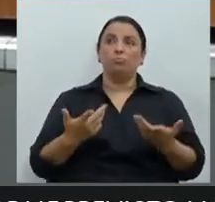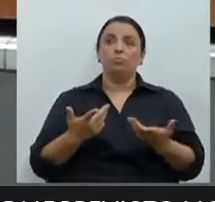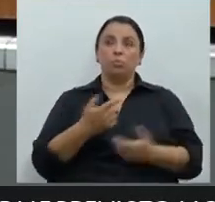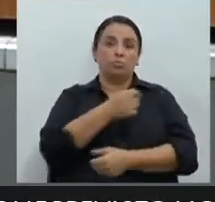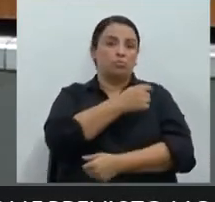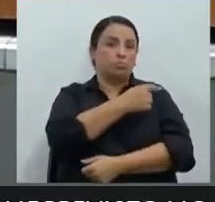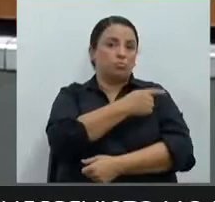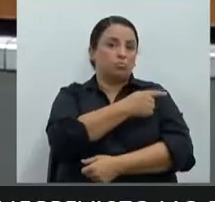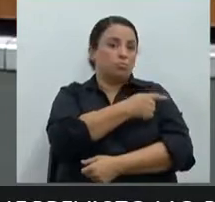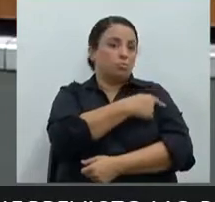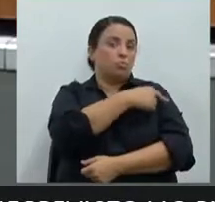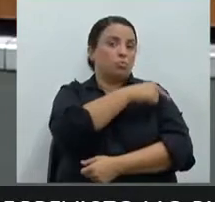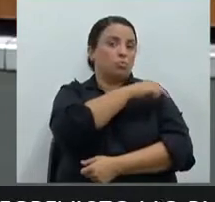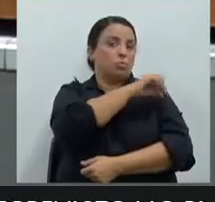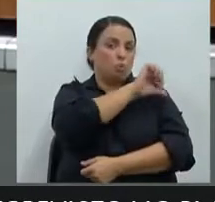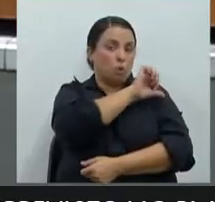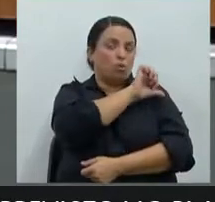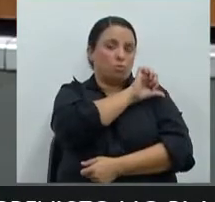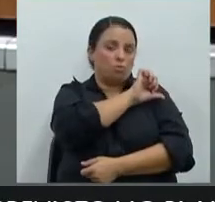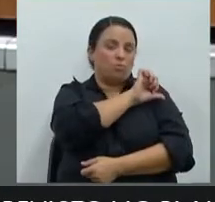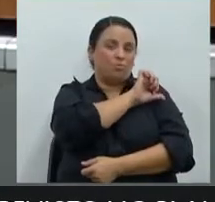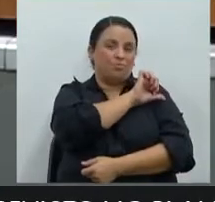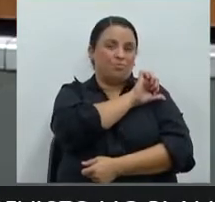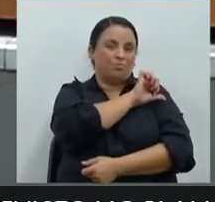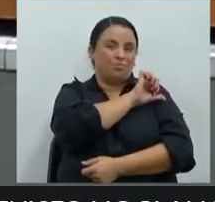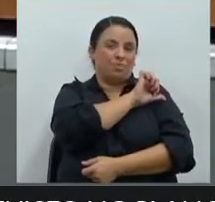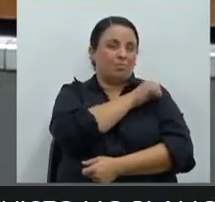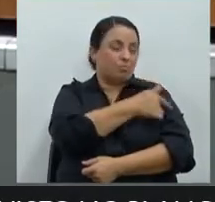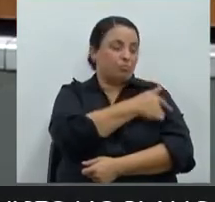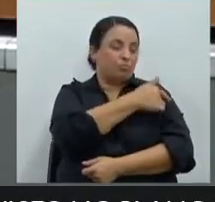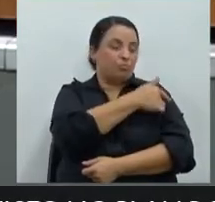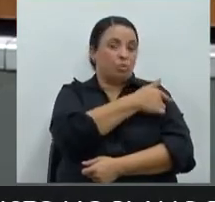né, nono ano, antigo oitava série,